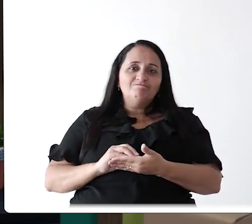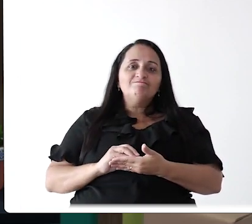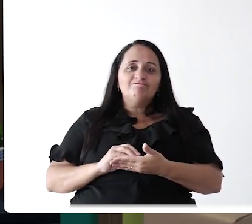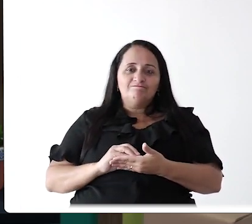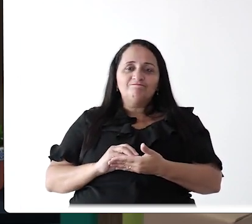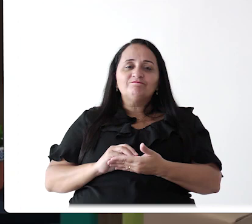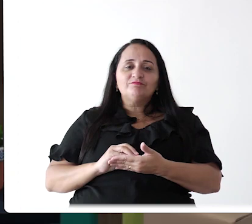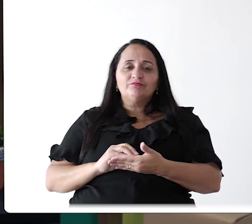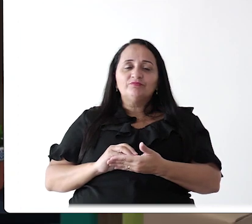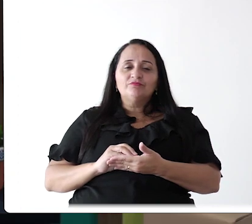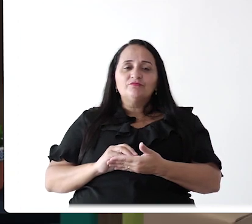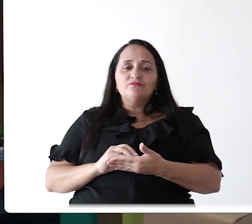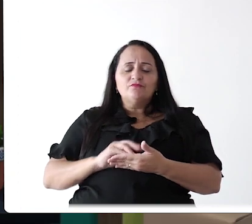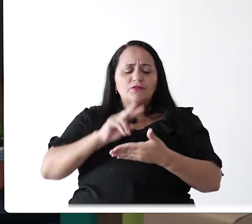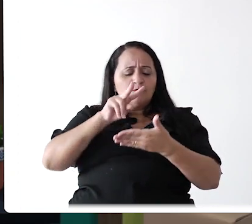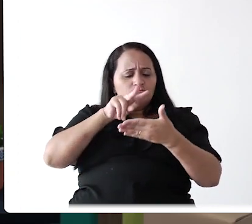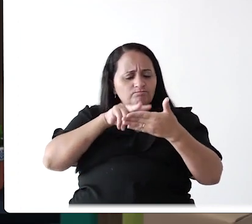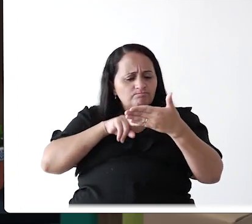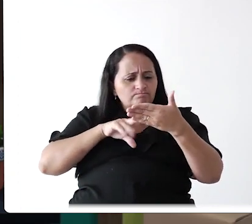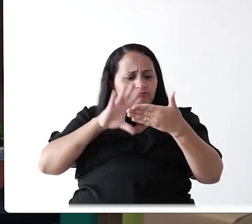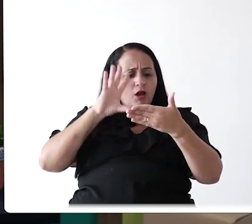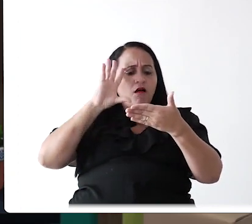vamos ter coerência e